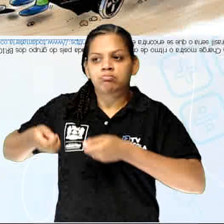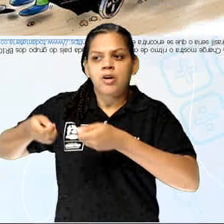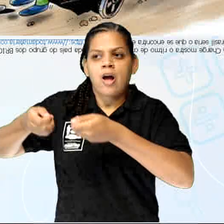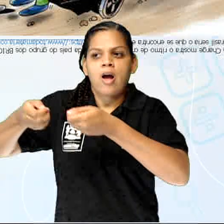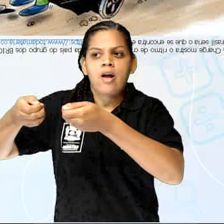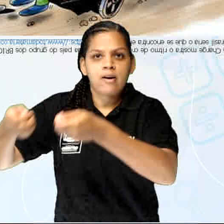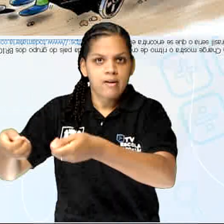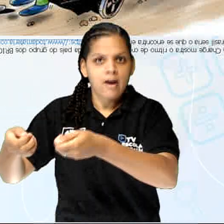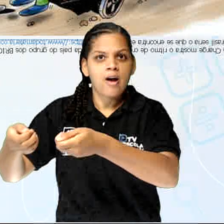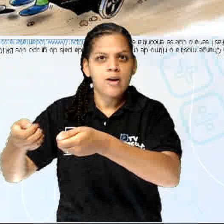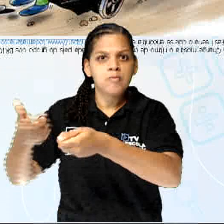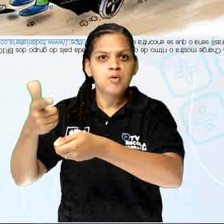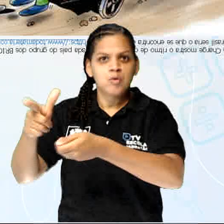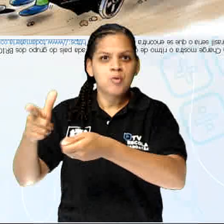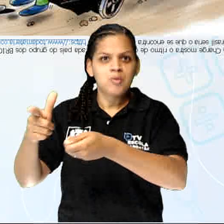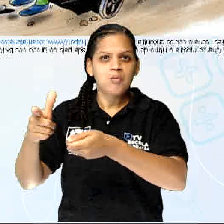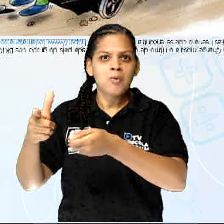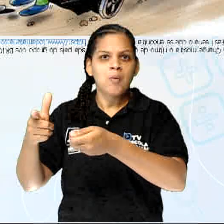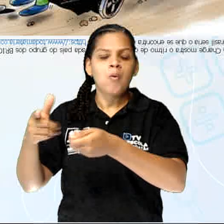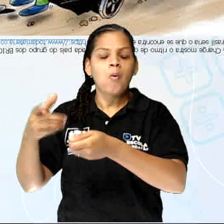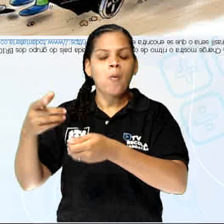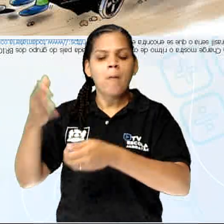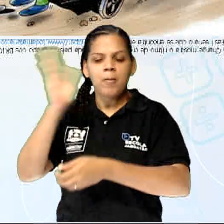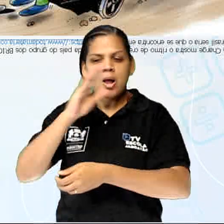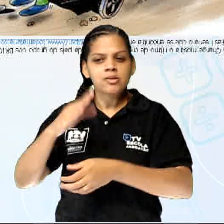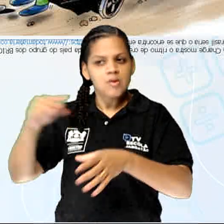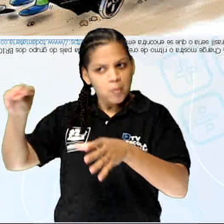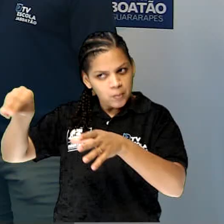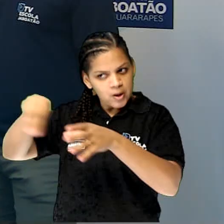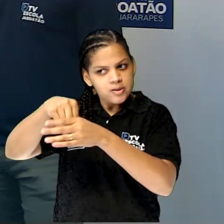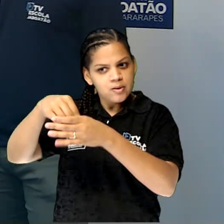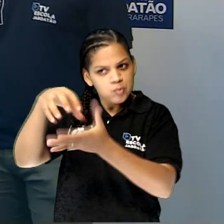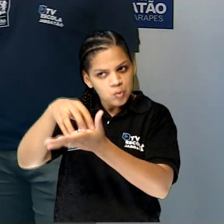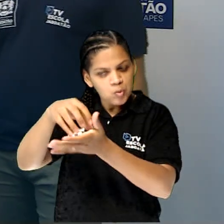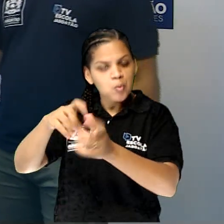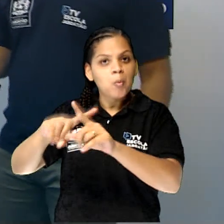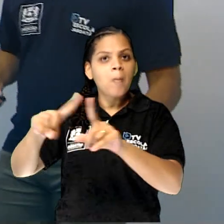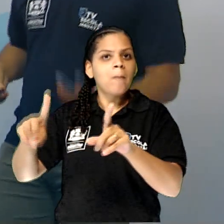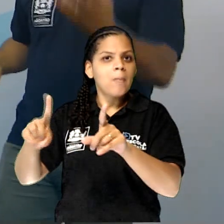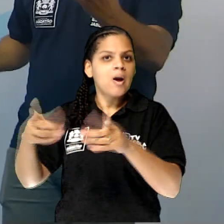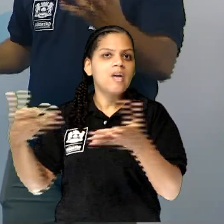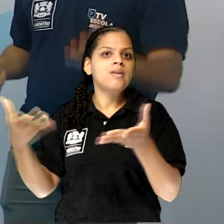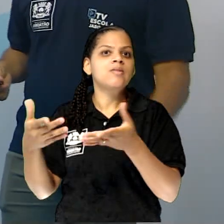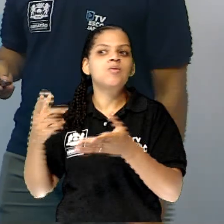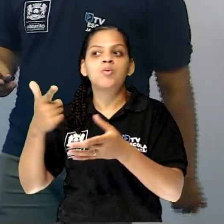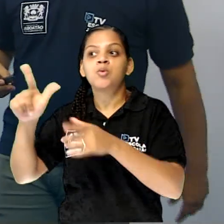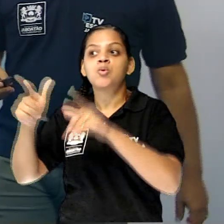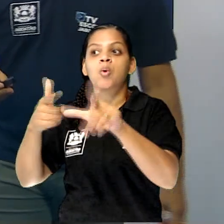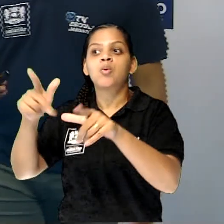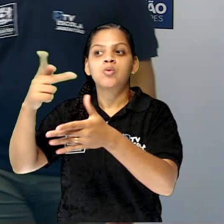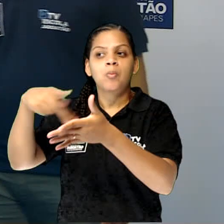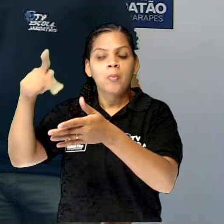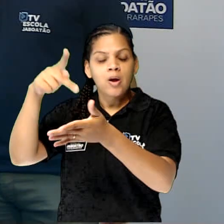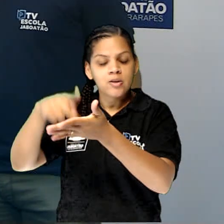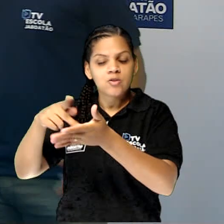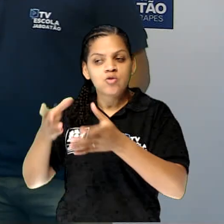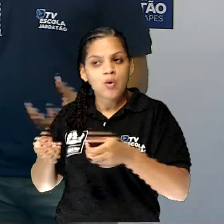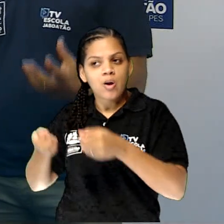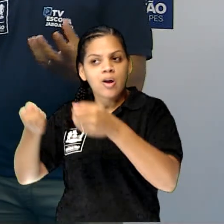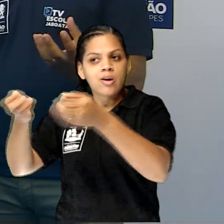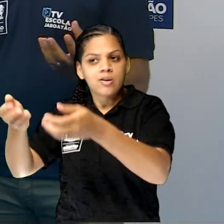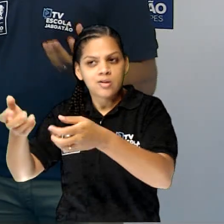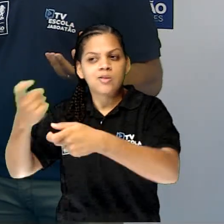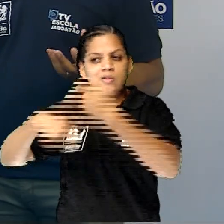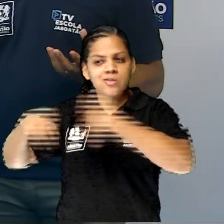Brasil pertencendo ao grupo, mas os demais aqui hoje praticamente estão carregando o Brasil, dadas as dificuldades